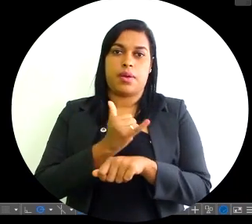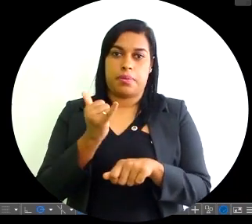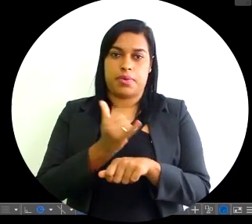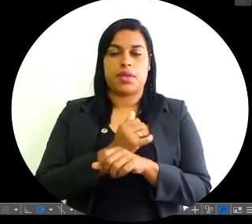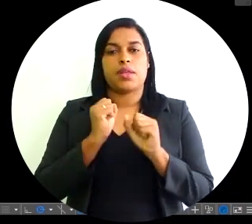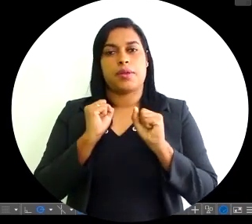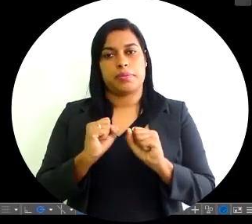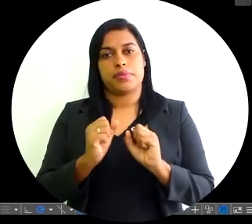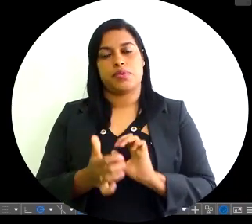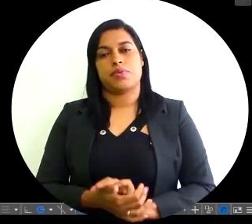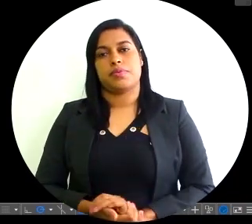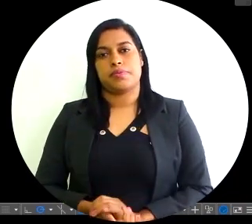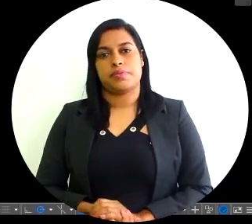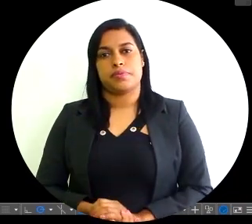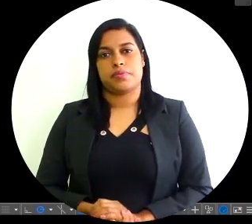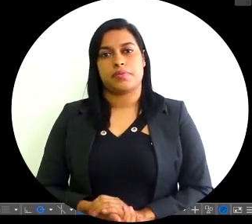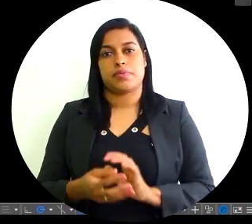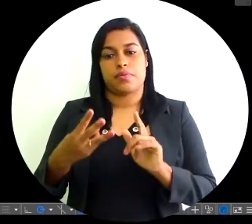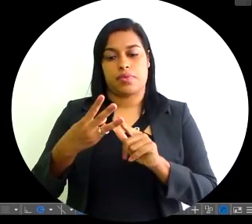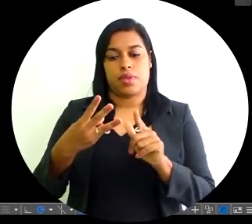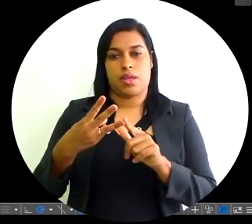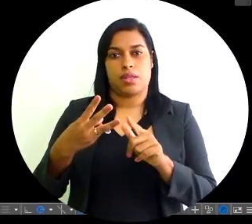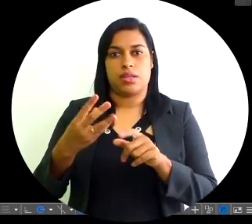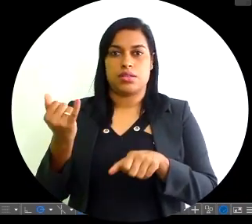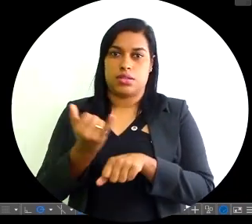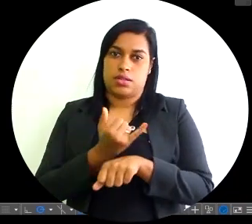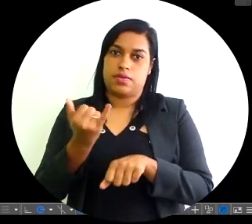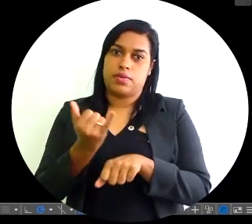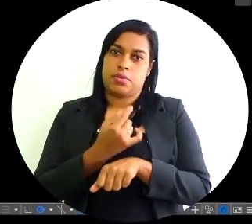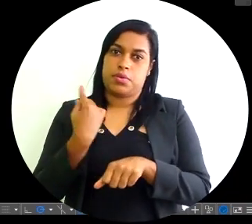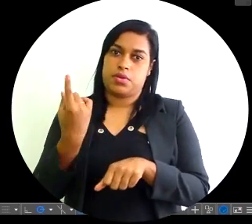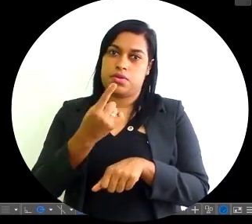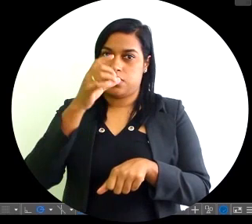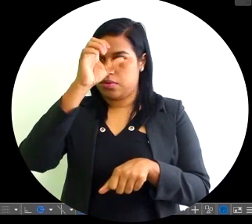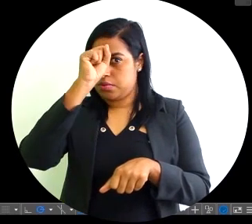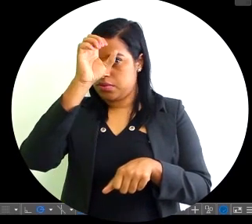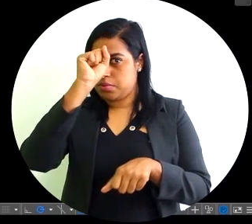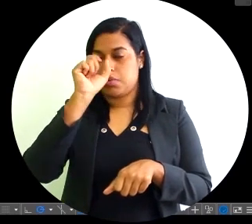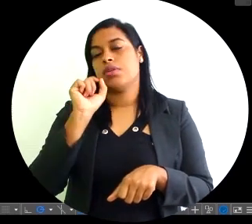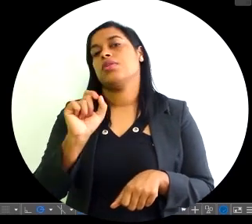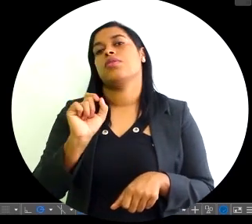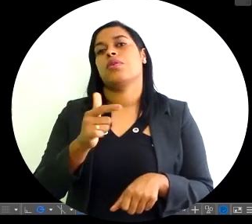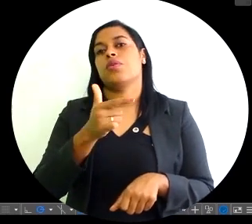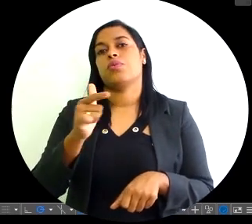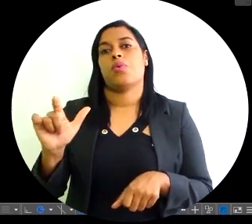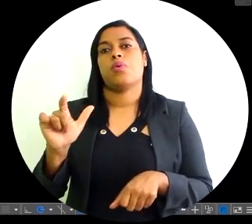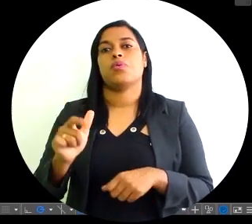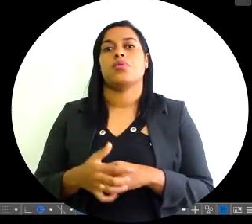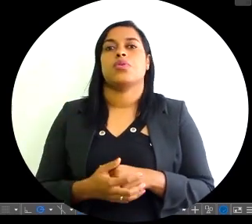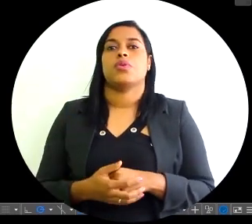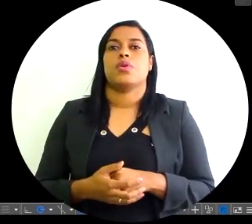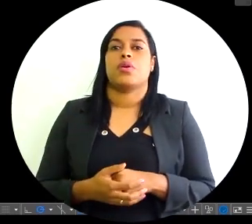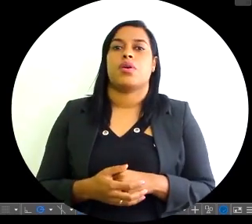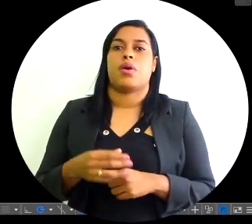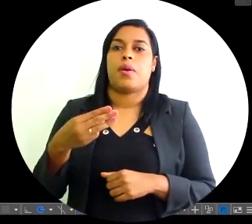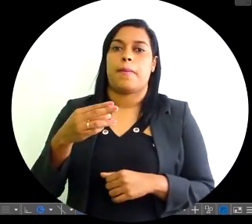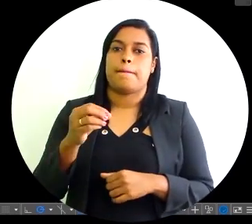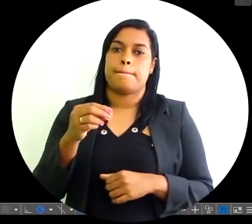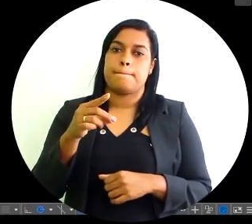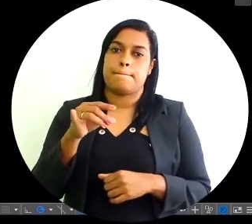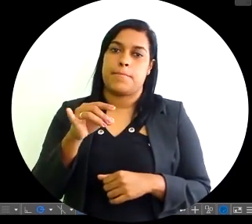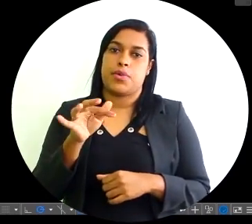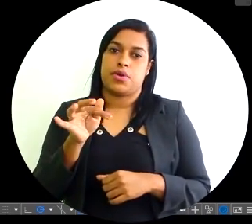a ferramenta, o círculo. A terceira ferramenta que nós vamos aprender, ela já está em outro menu, que é o